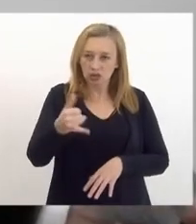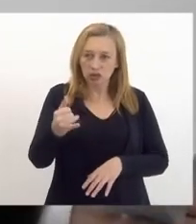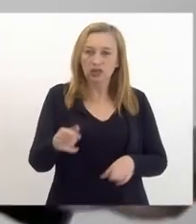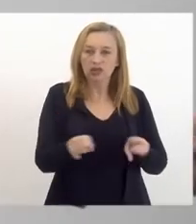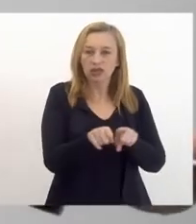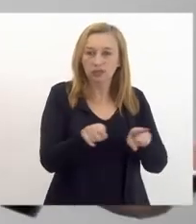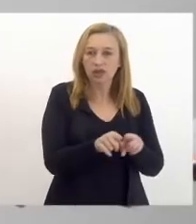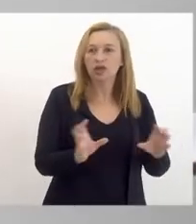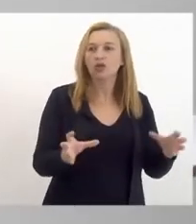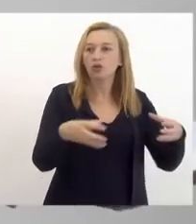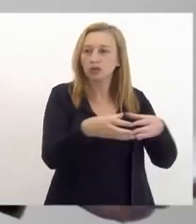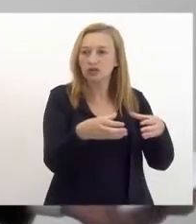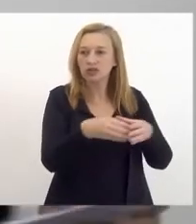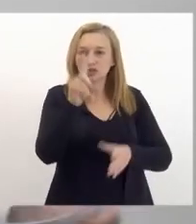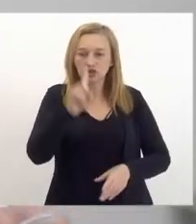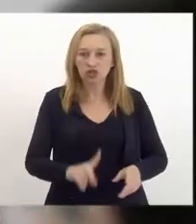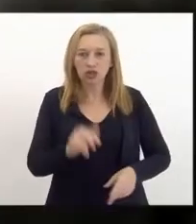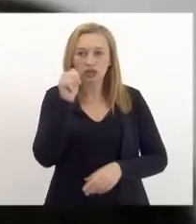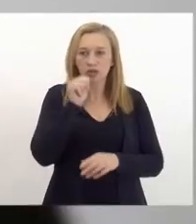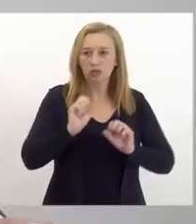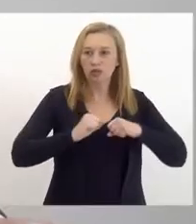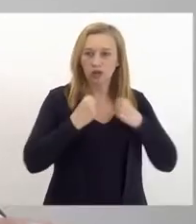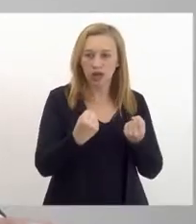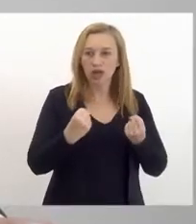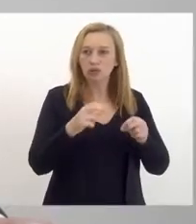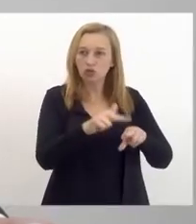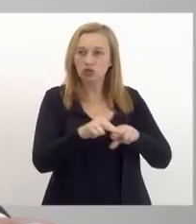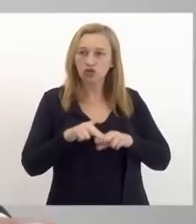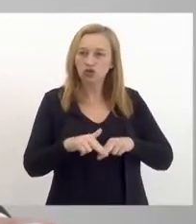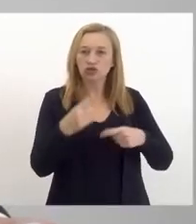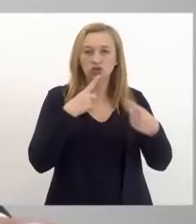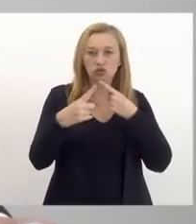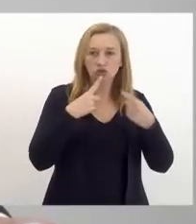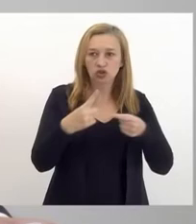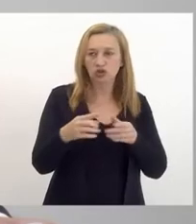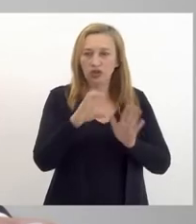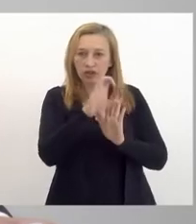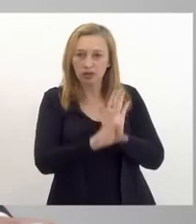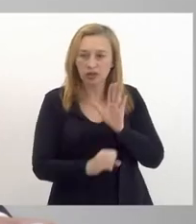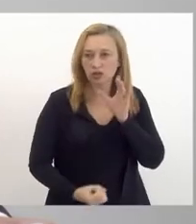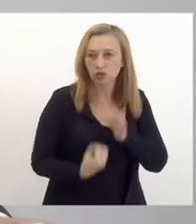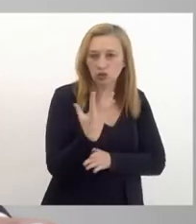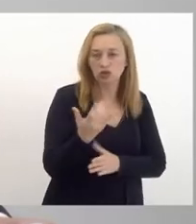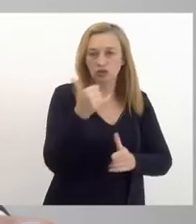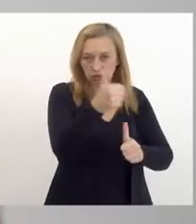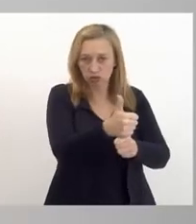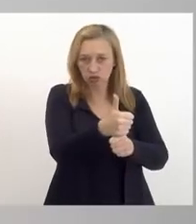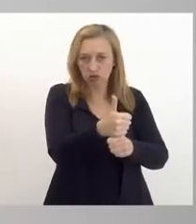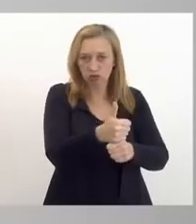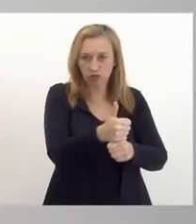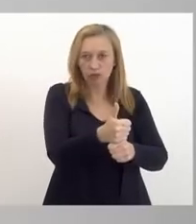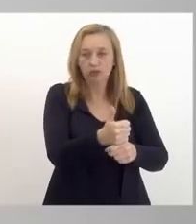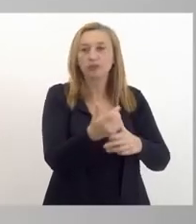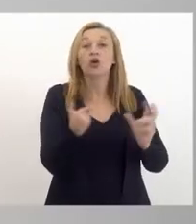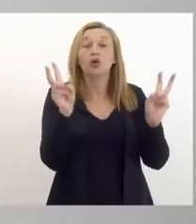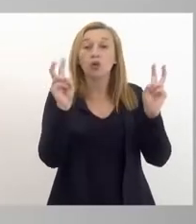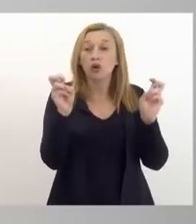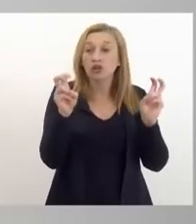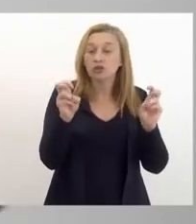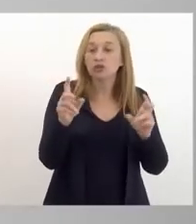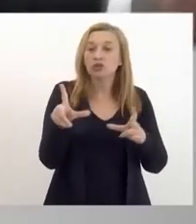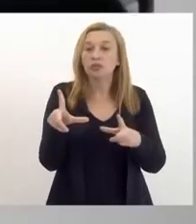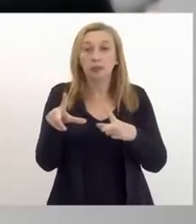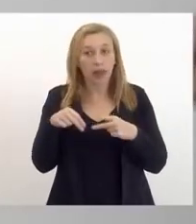pela a Comissão da Mulher, por conta do debate das emendas e a construção do substitutivo. A questão de